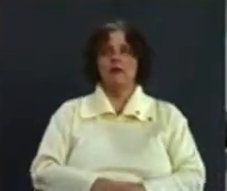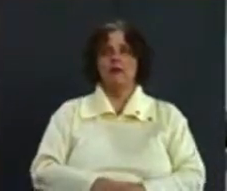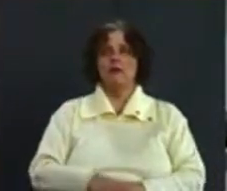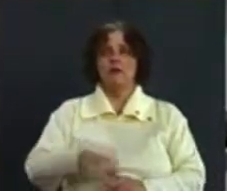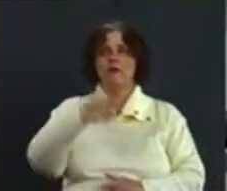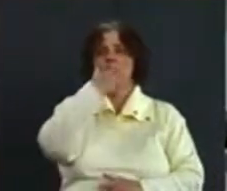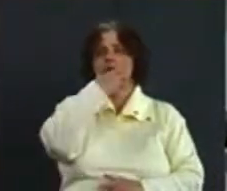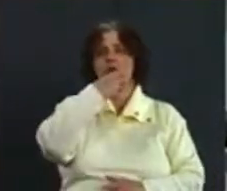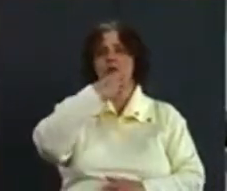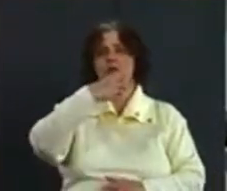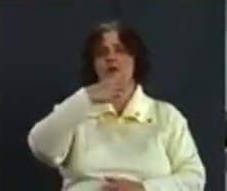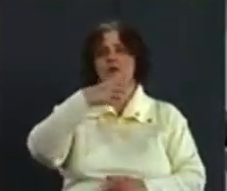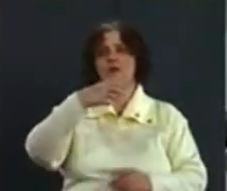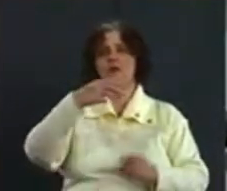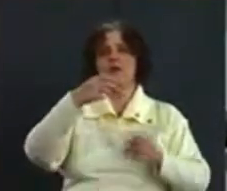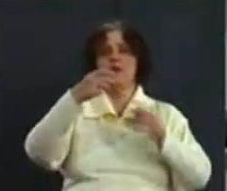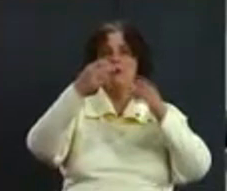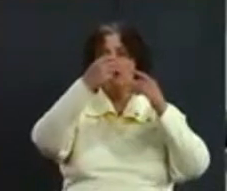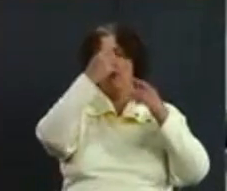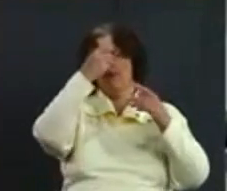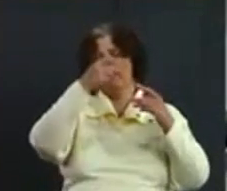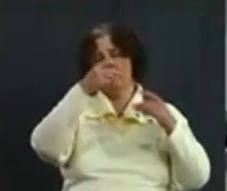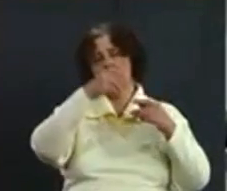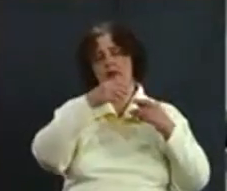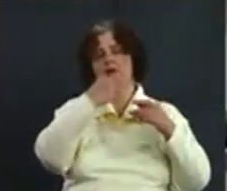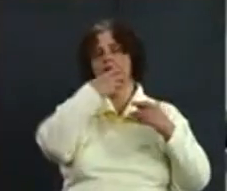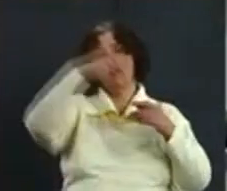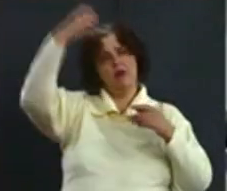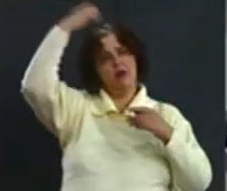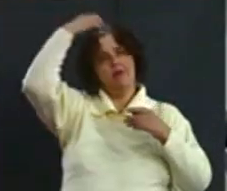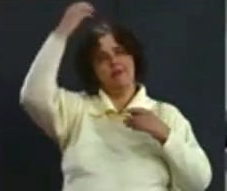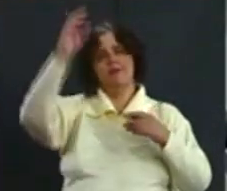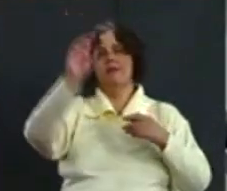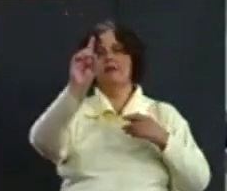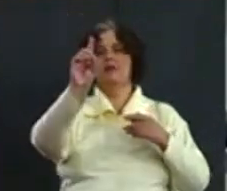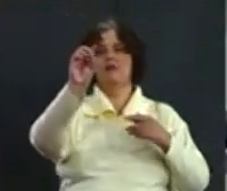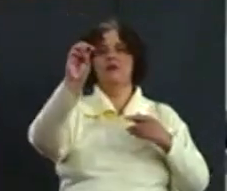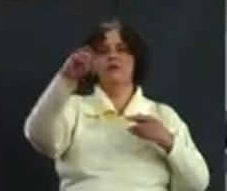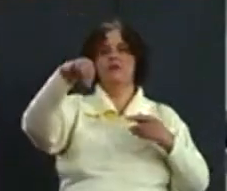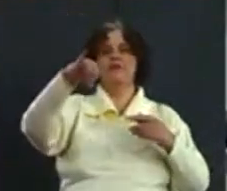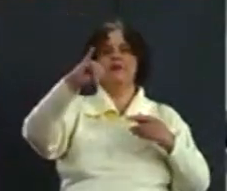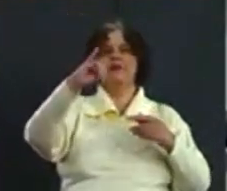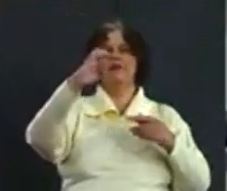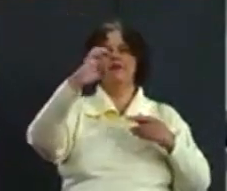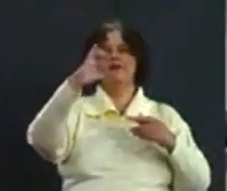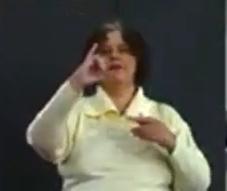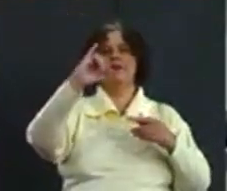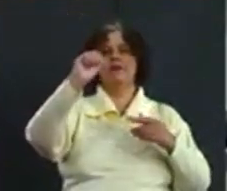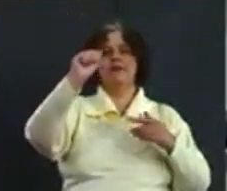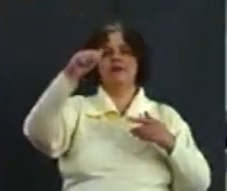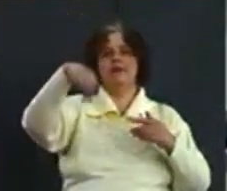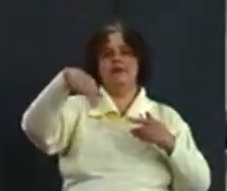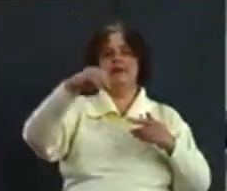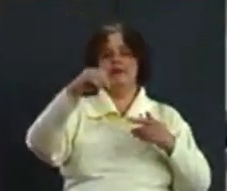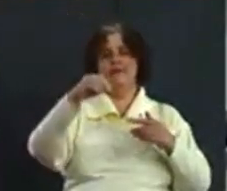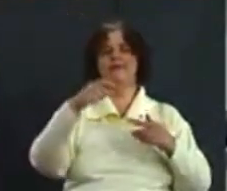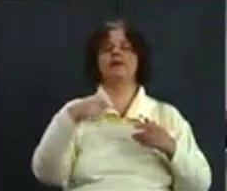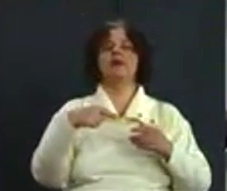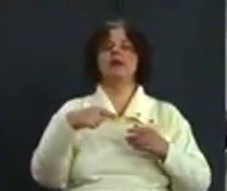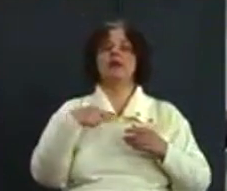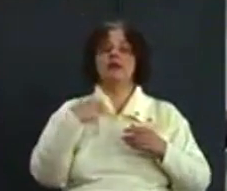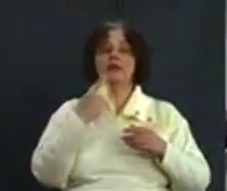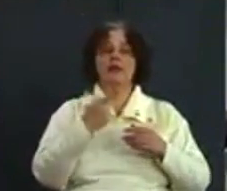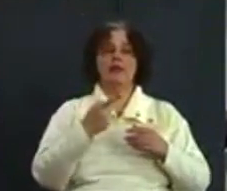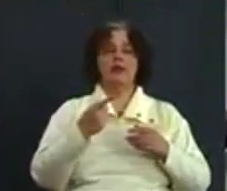por causa do testemunho da palavra, João, apóstolo, que nesta parte ele se apresenta